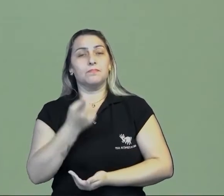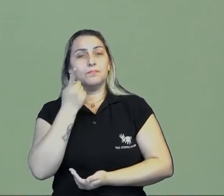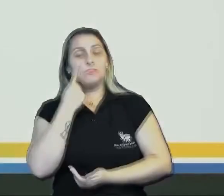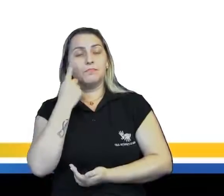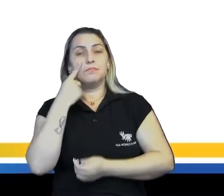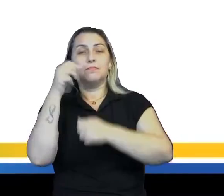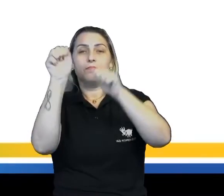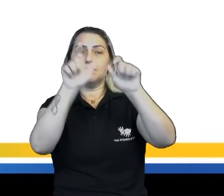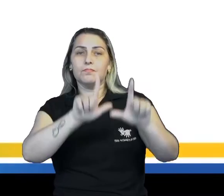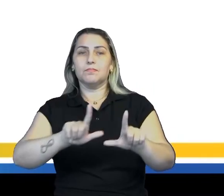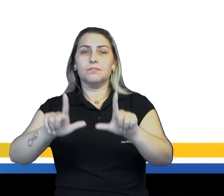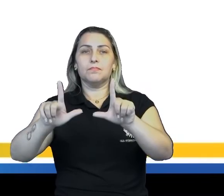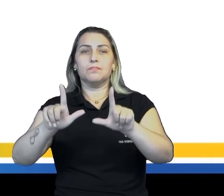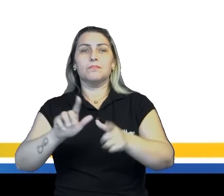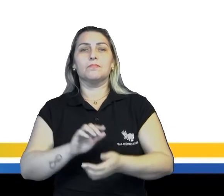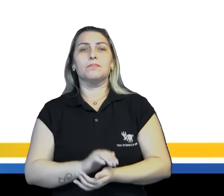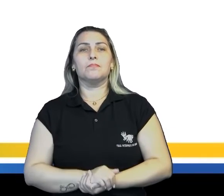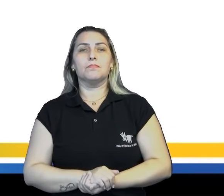Observe o quadro.